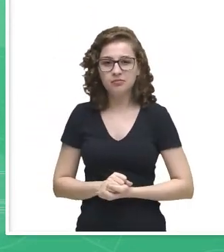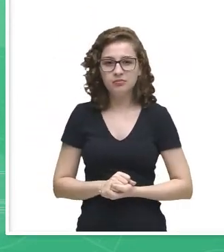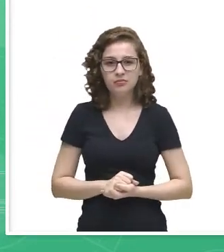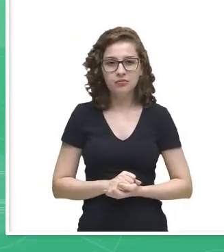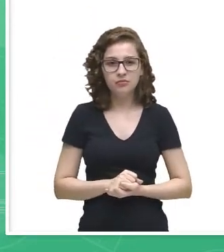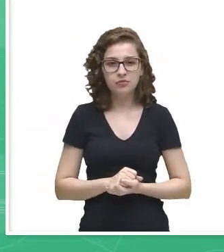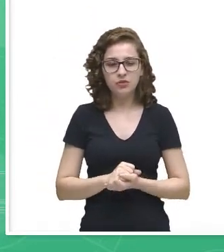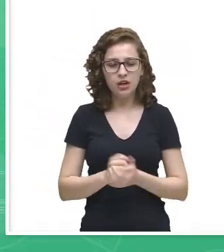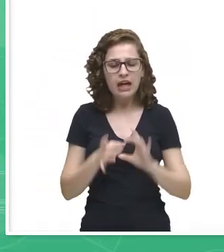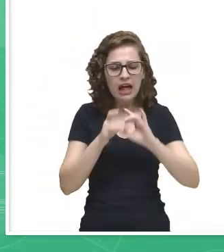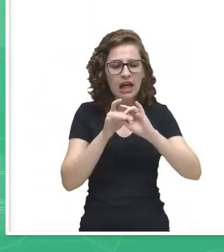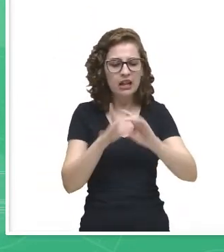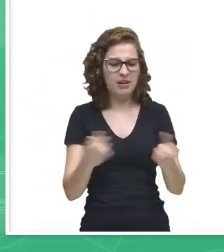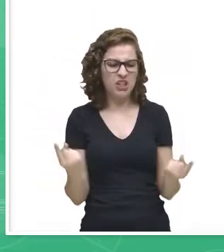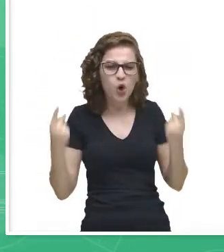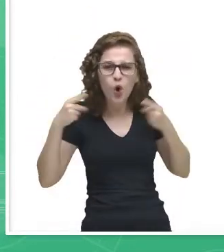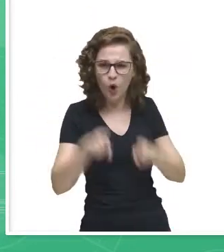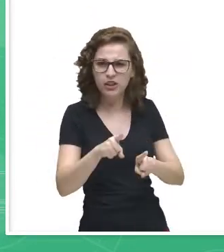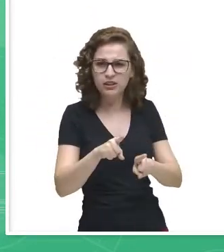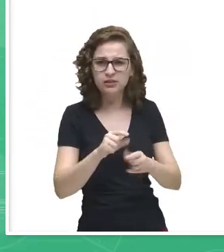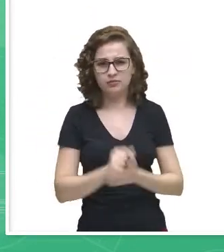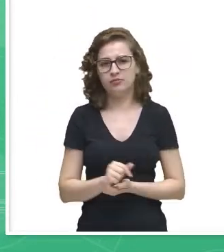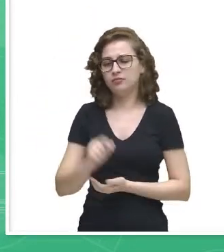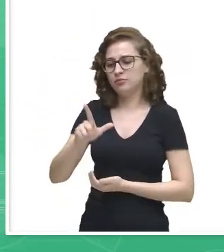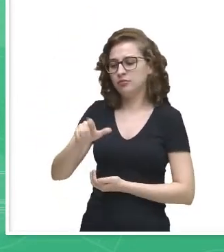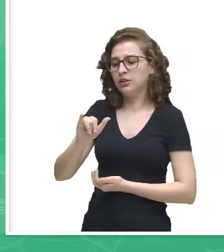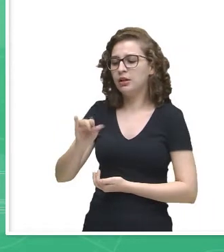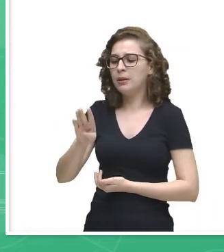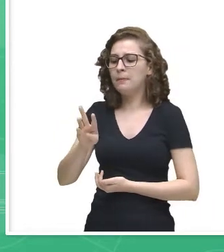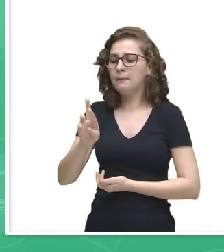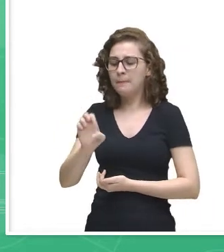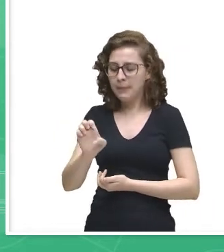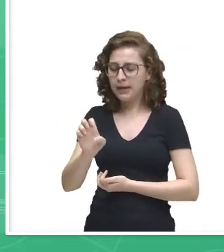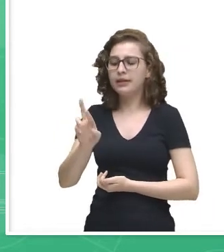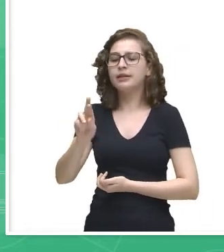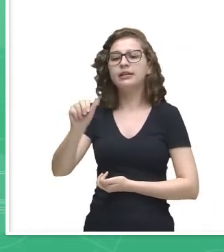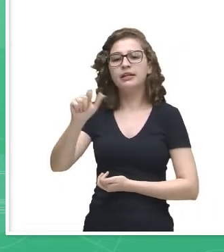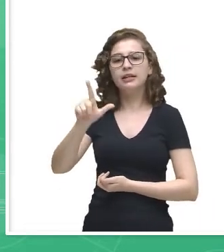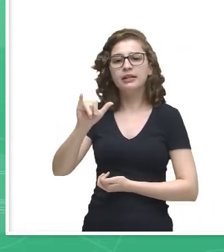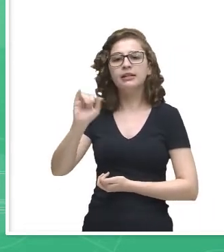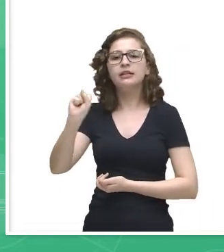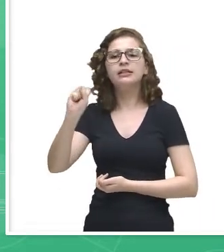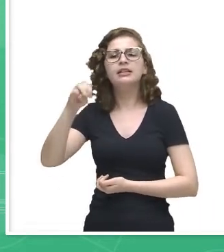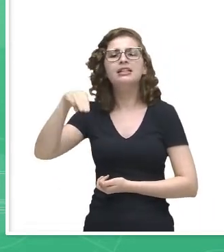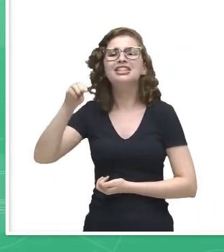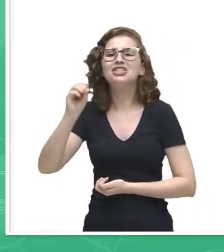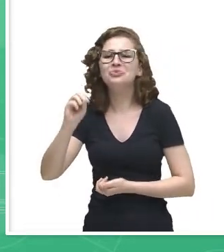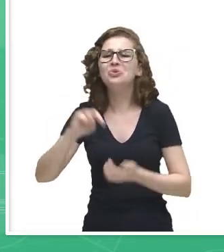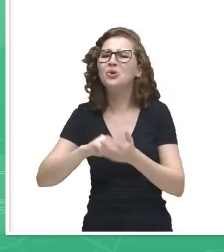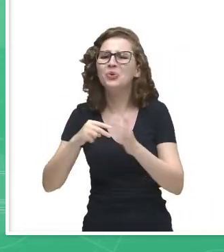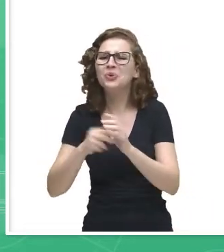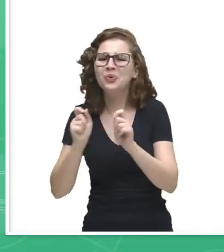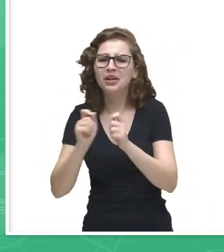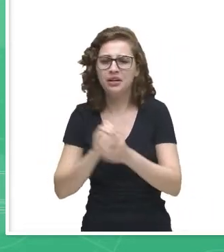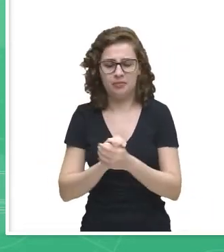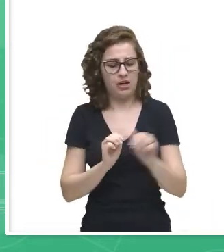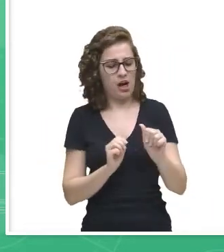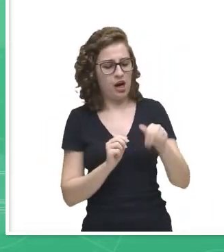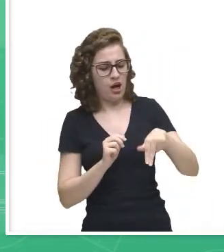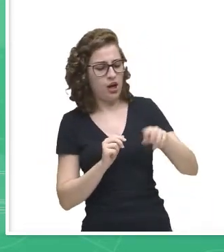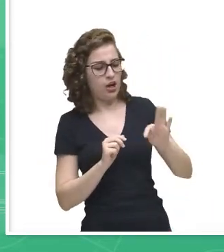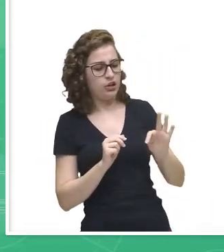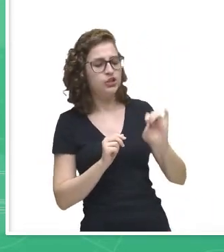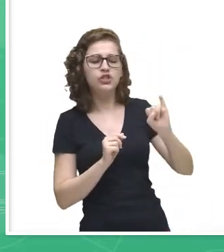Isabel, o que é liberalismo? Primeiro, né, para uma pessoa ser anti, ela é contra, mas o que é